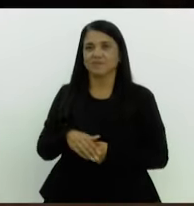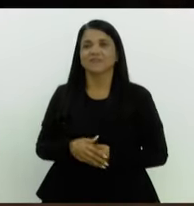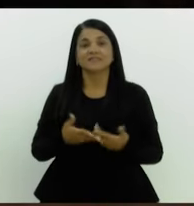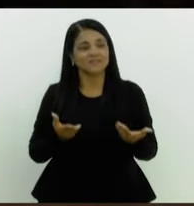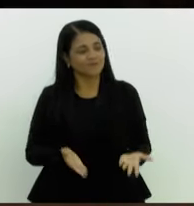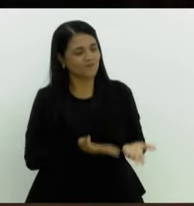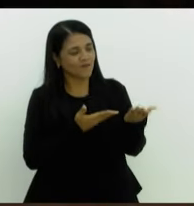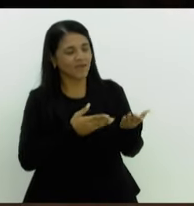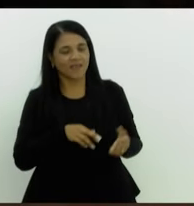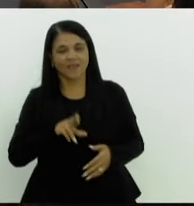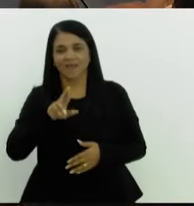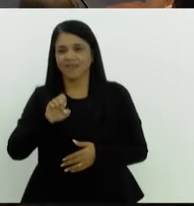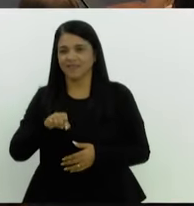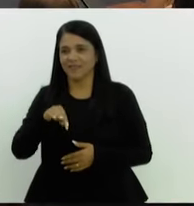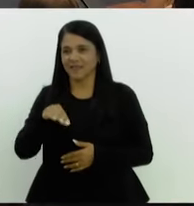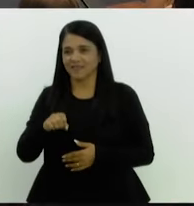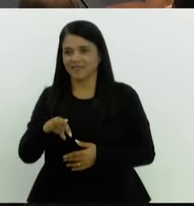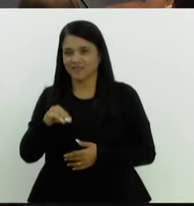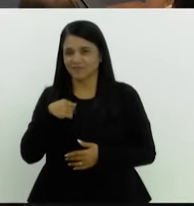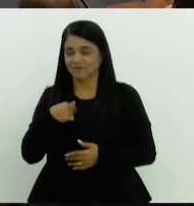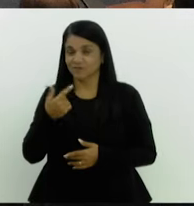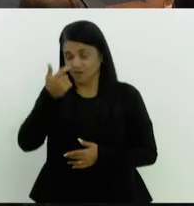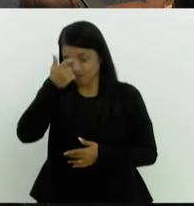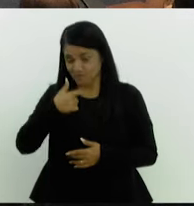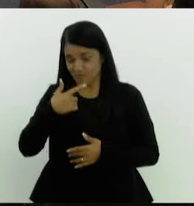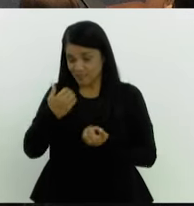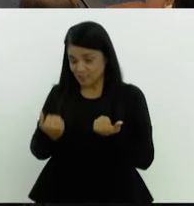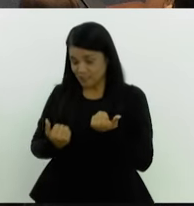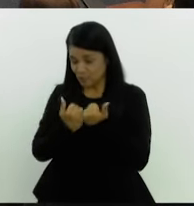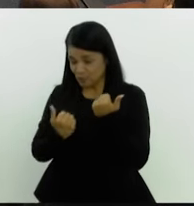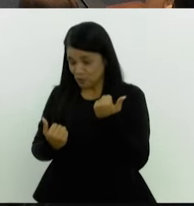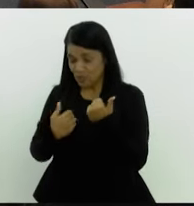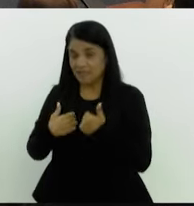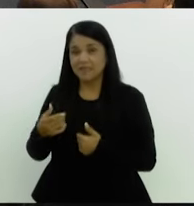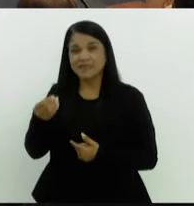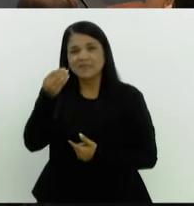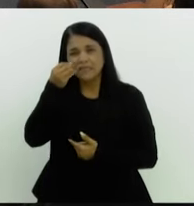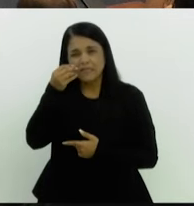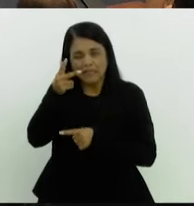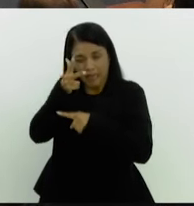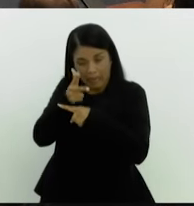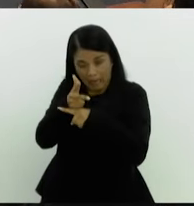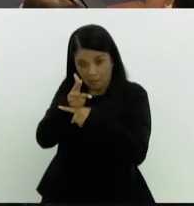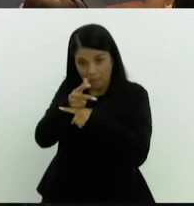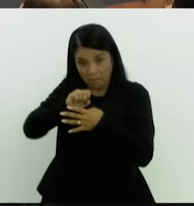Renata meninos enquanto a a minha assessora tá aqui tentando ligar a